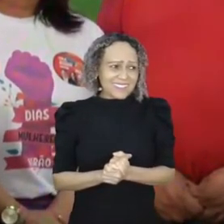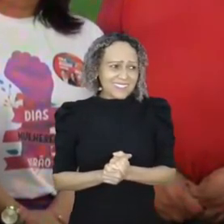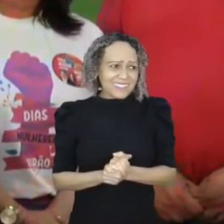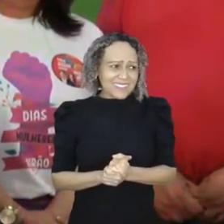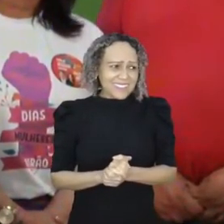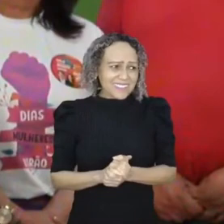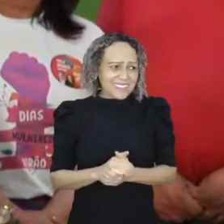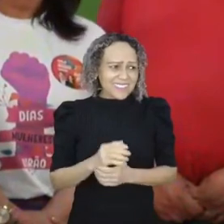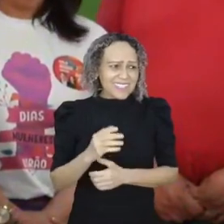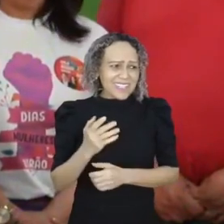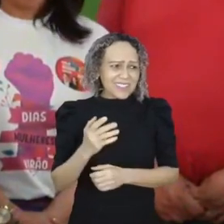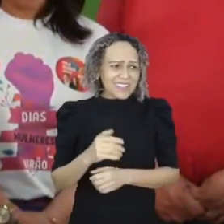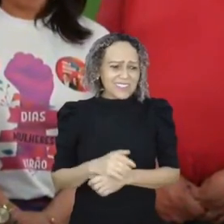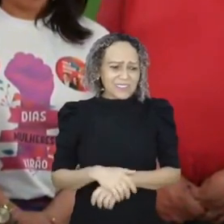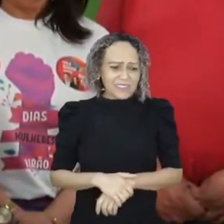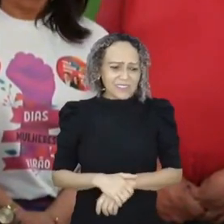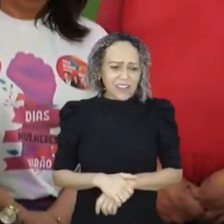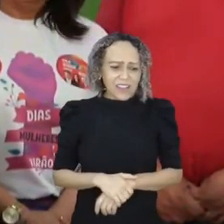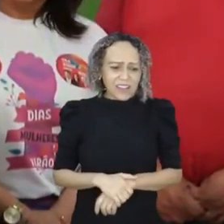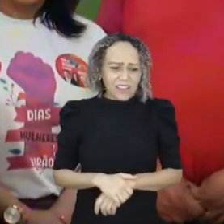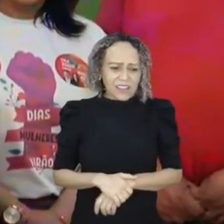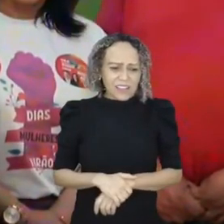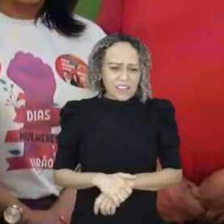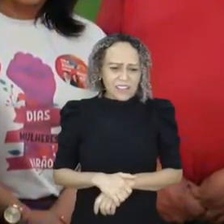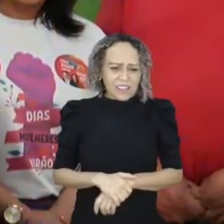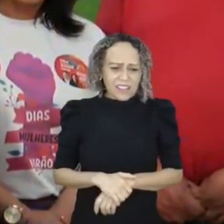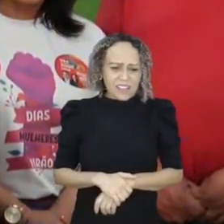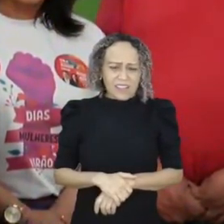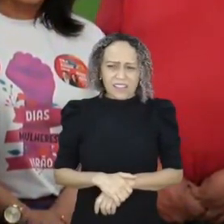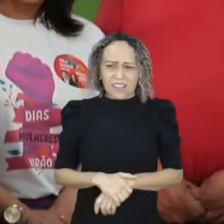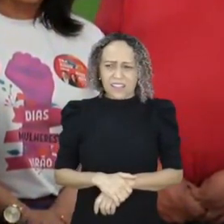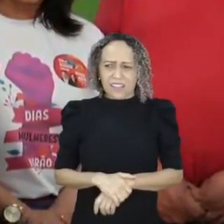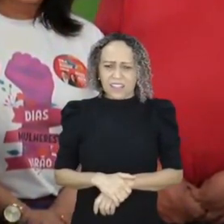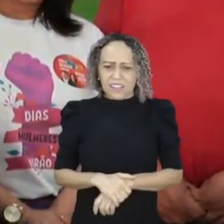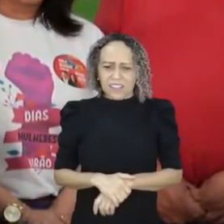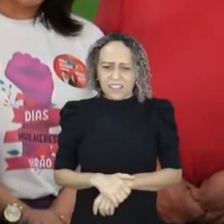a insanidade do assassinato.